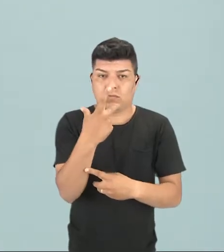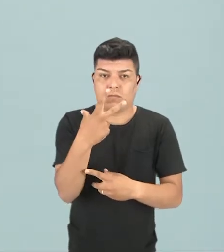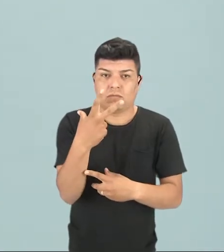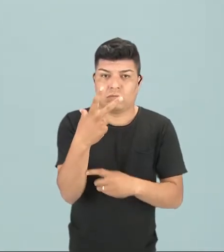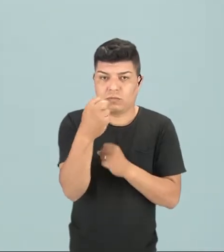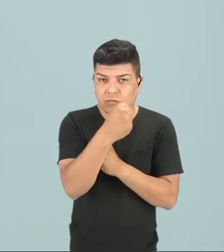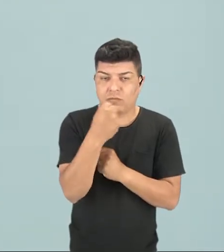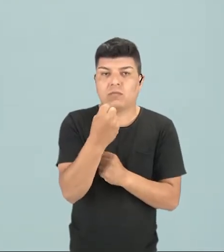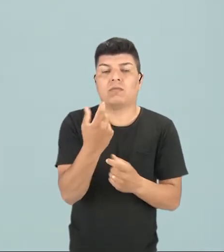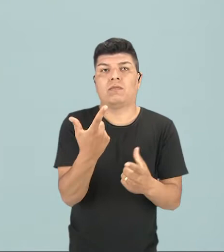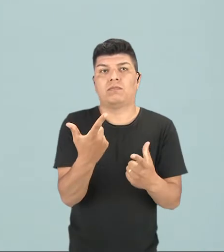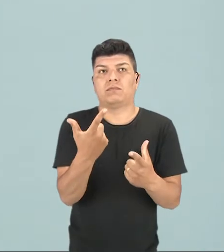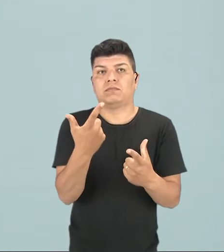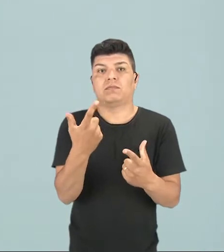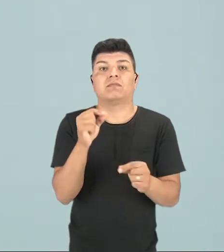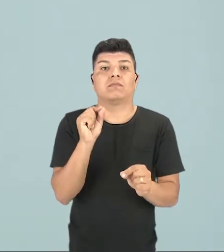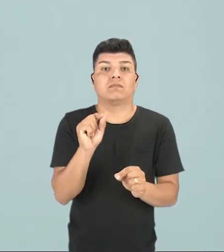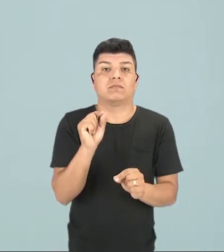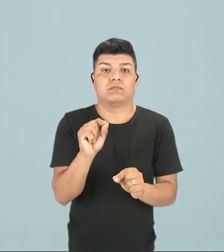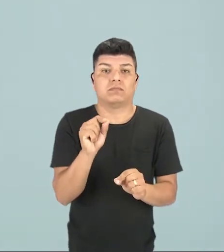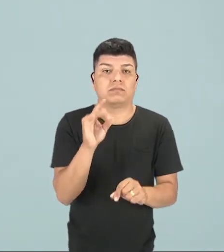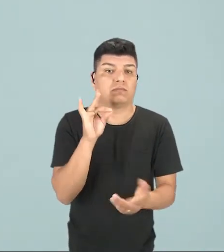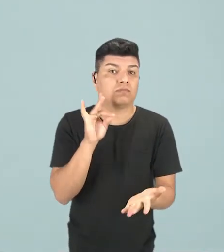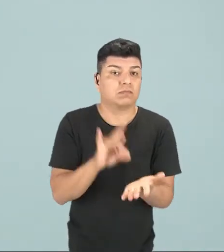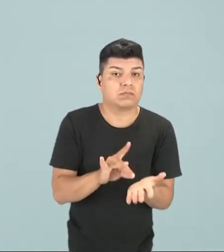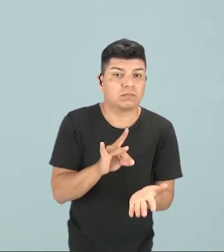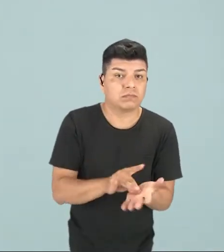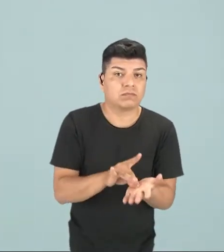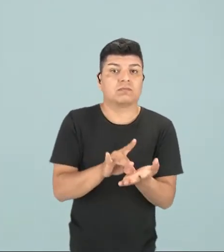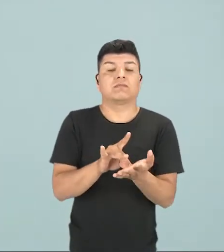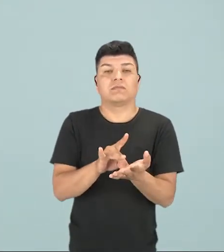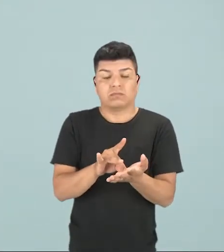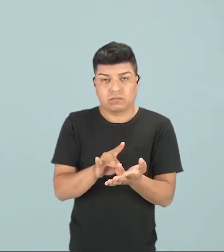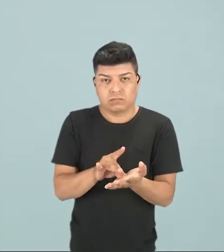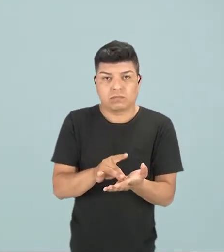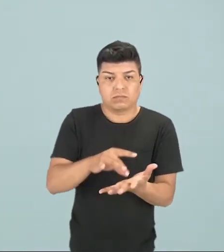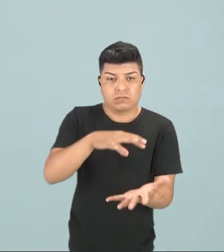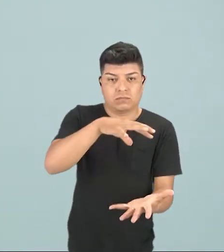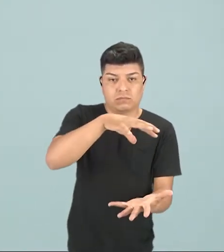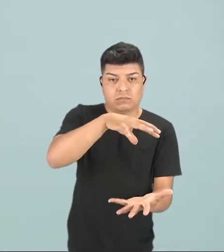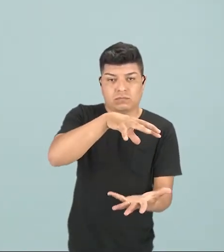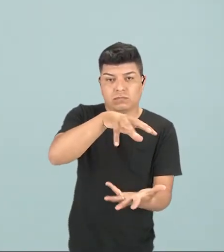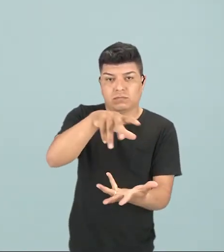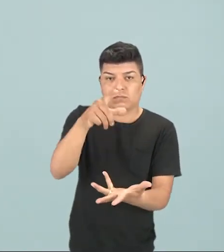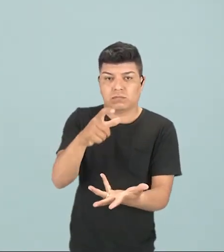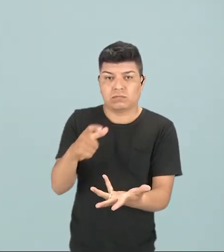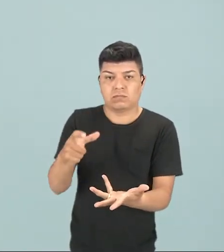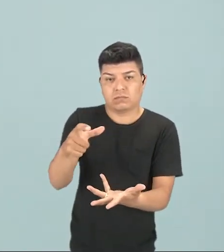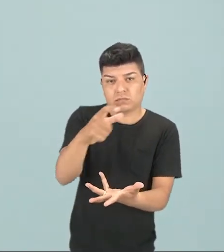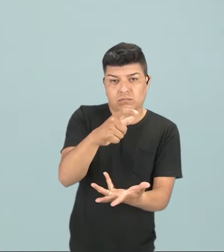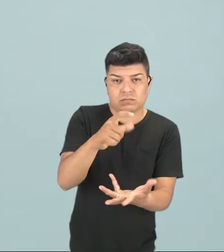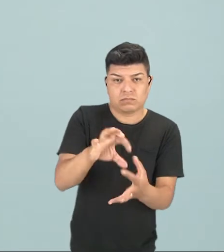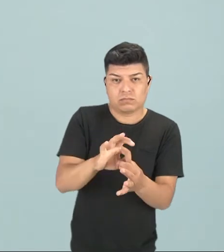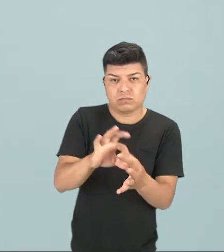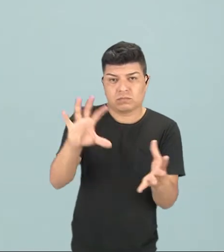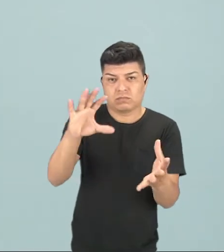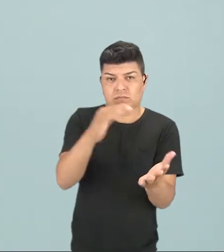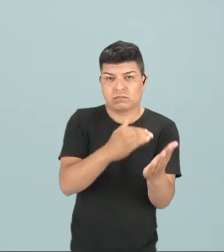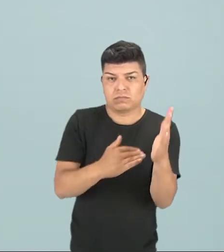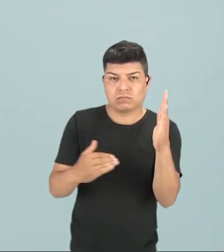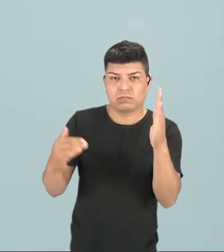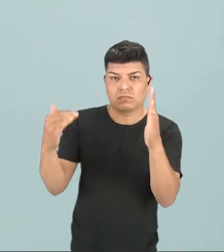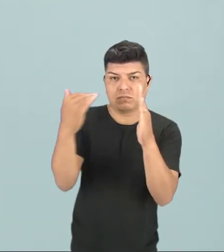eles vão ter a intenção realmente de levar essas nações à independência. Vai querer